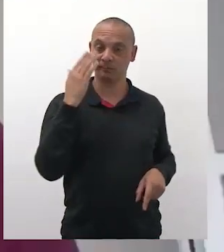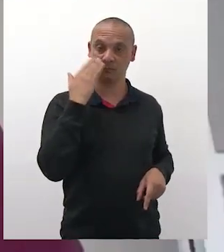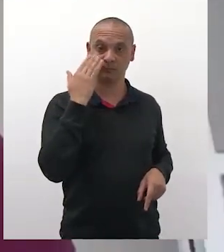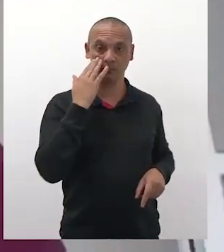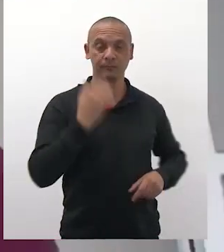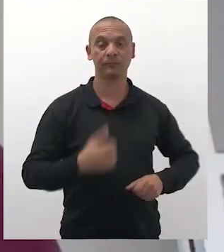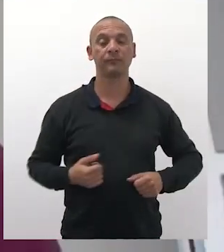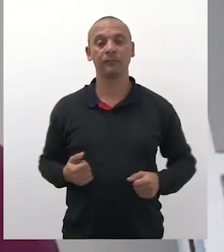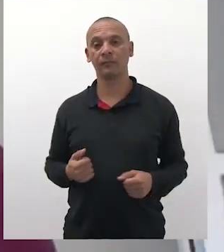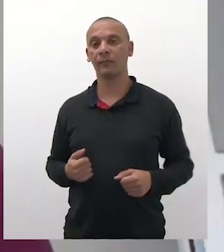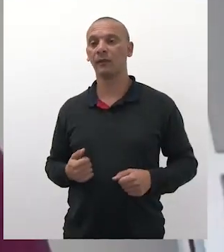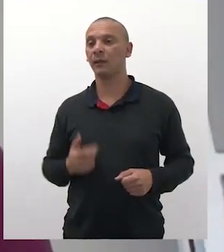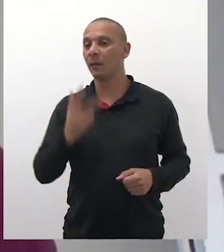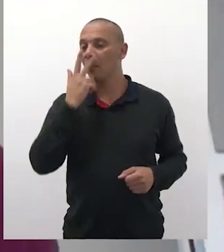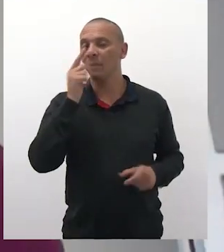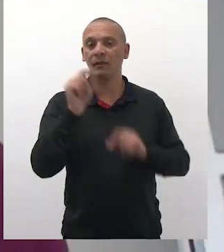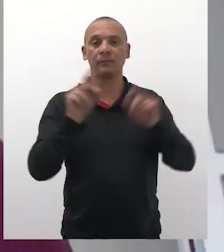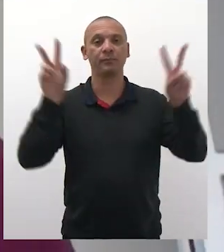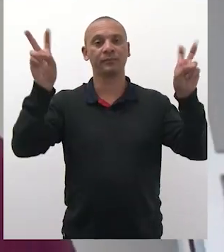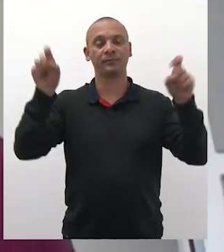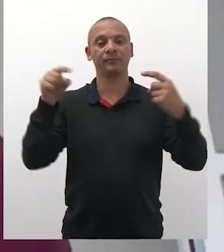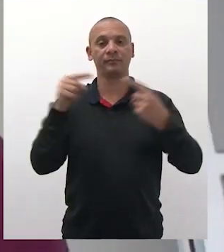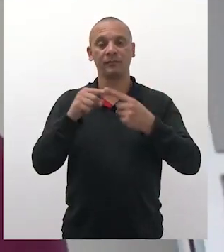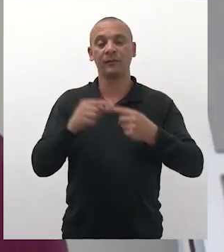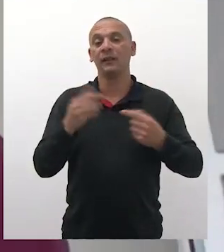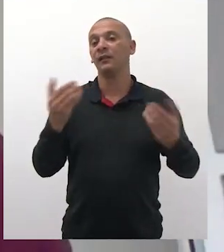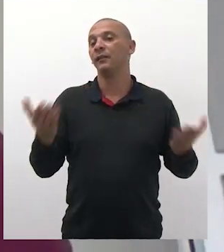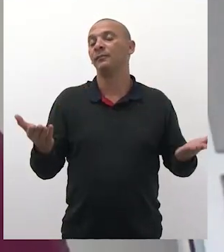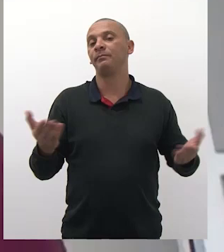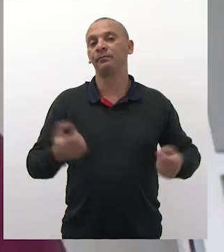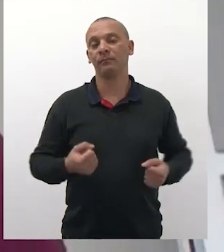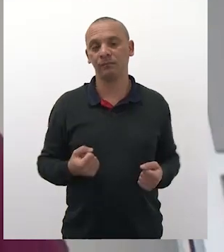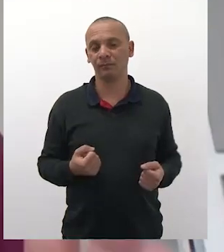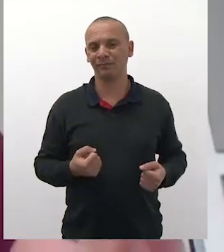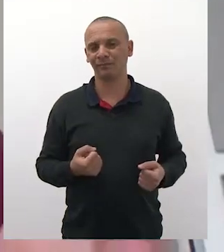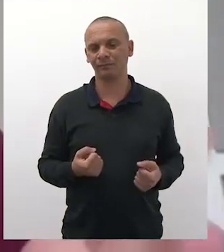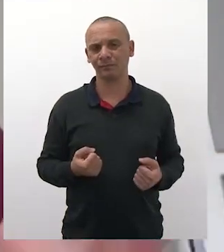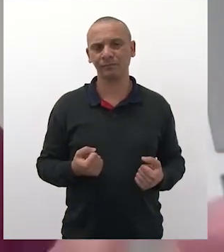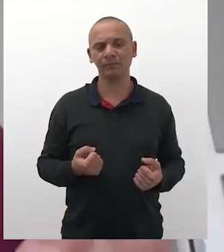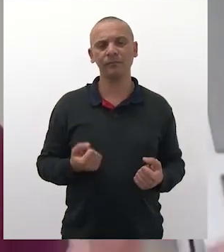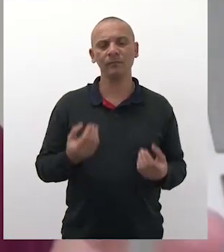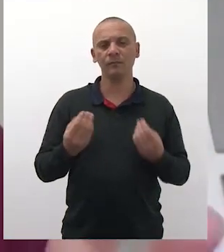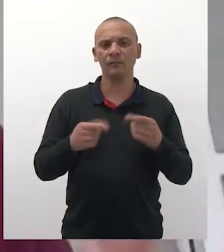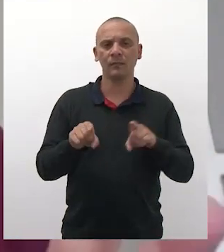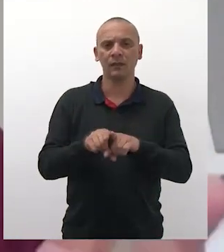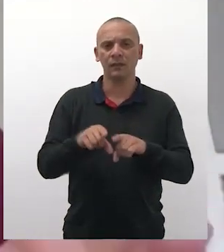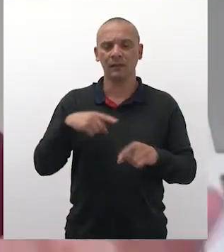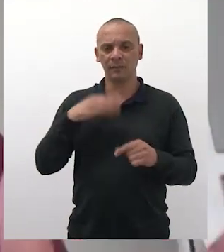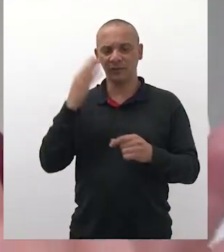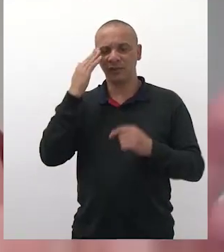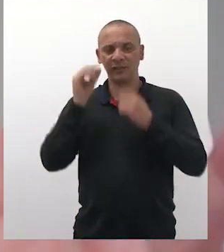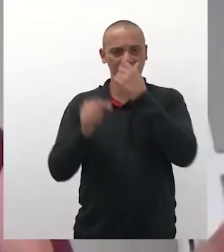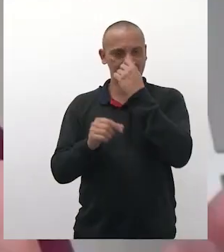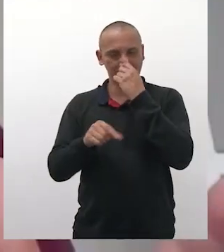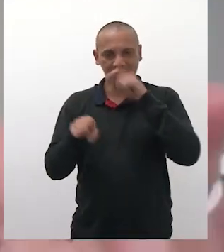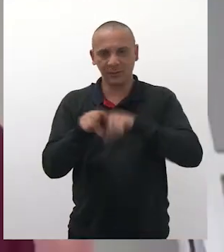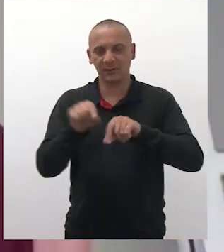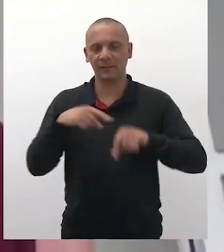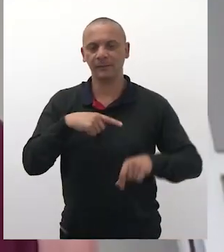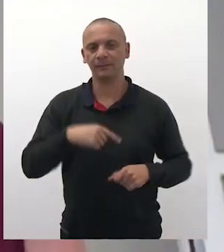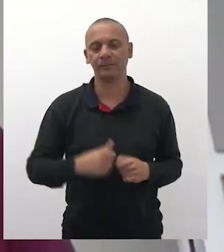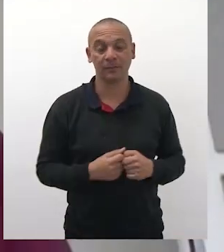né, tratar essa questão. Enfim, a memória oral,